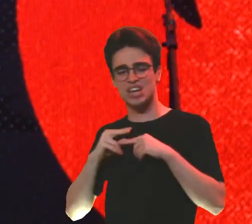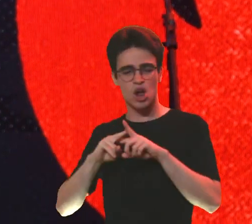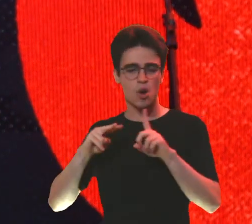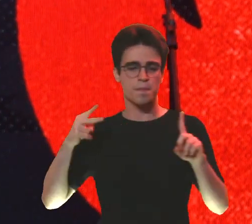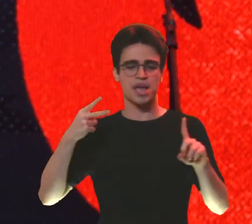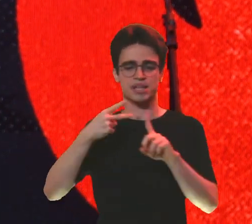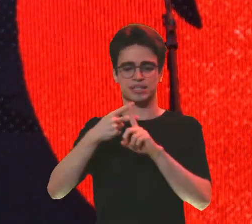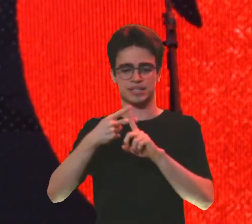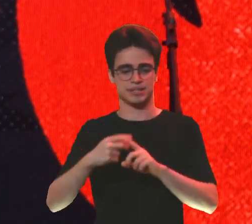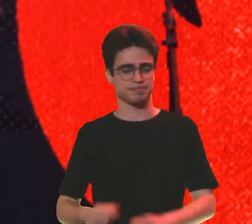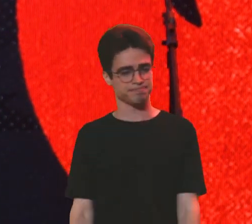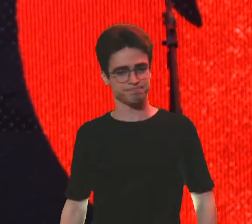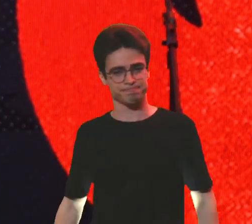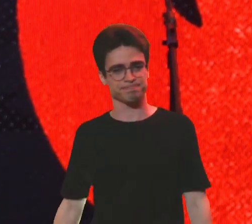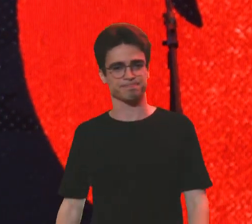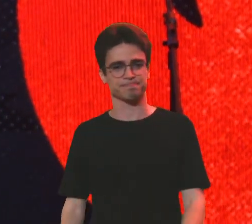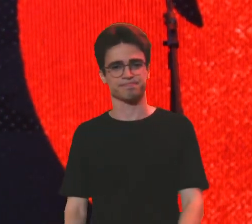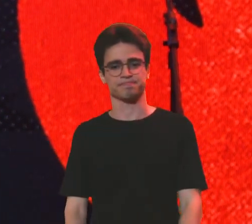recompensa.